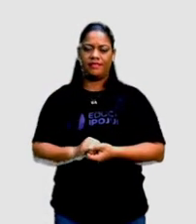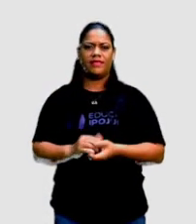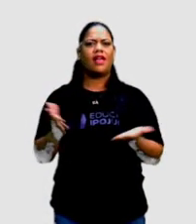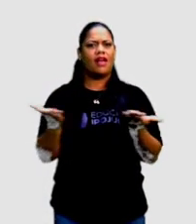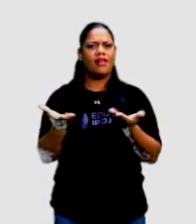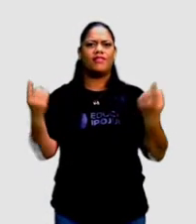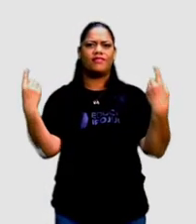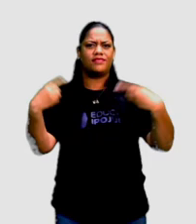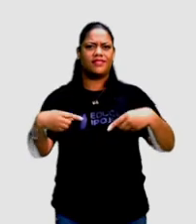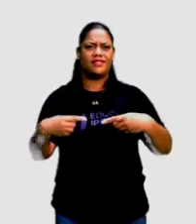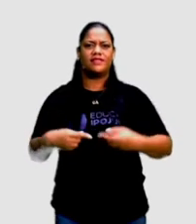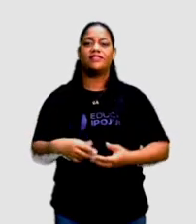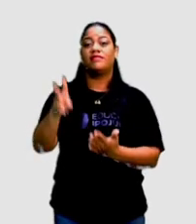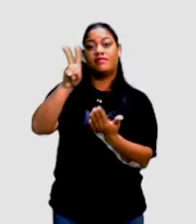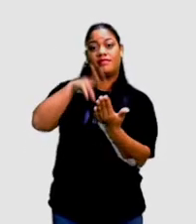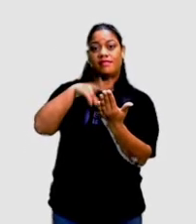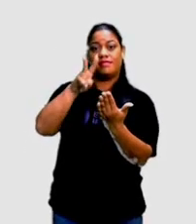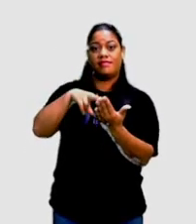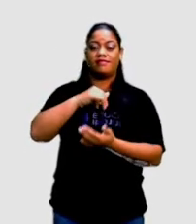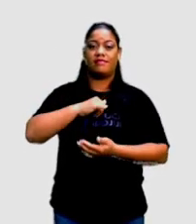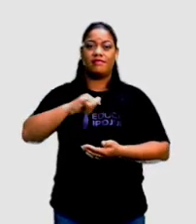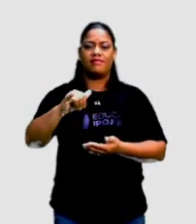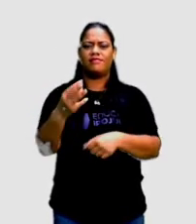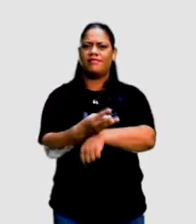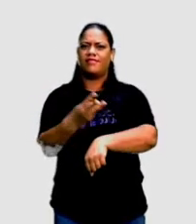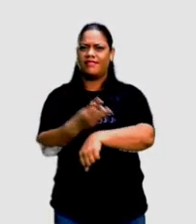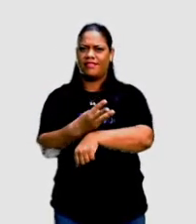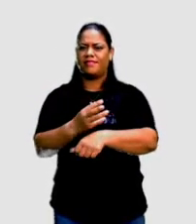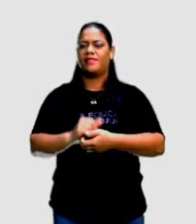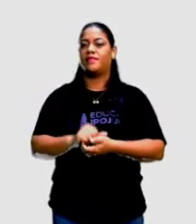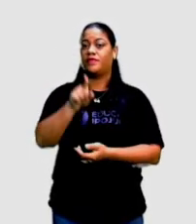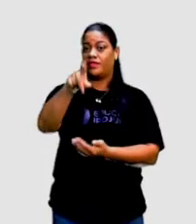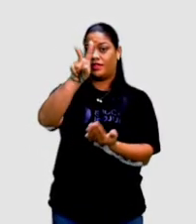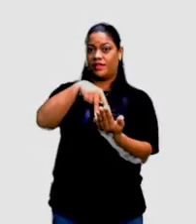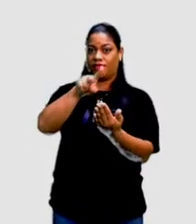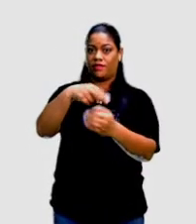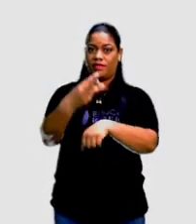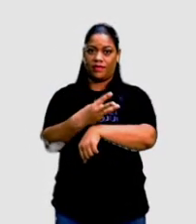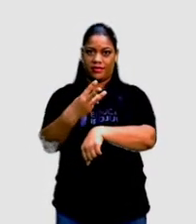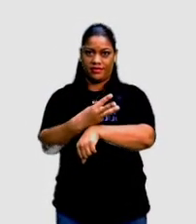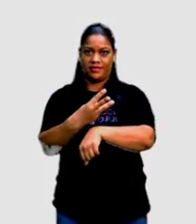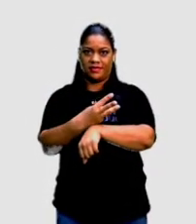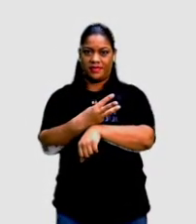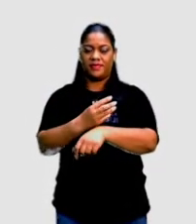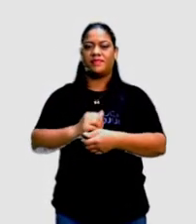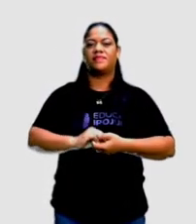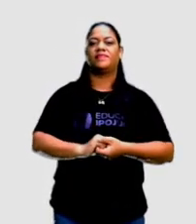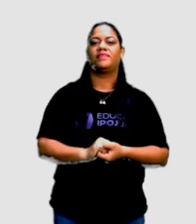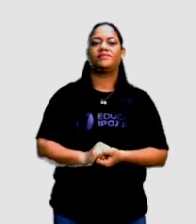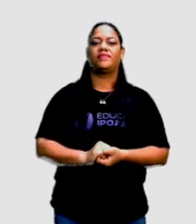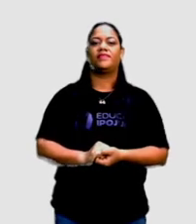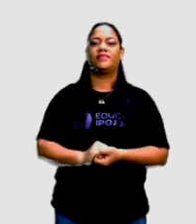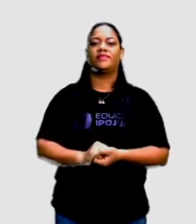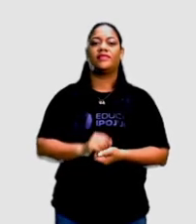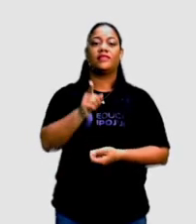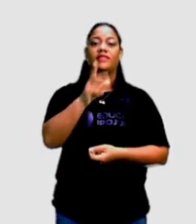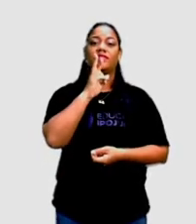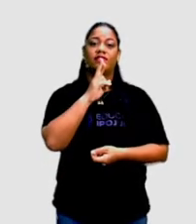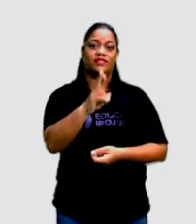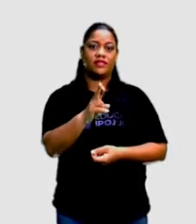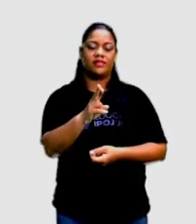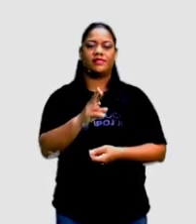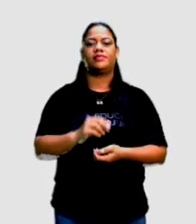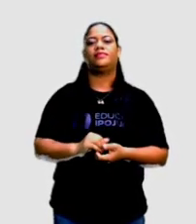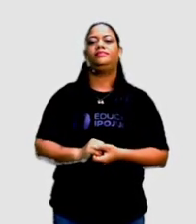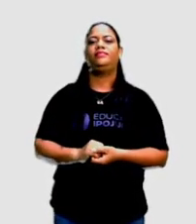o desafio da hora. Leia a mensagem de WhatsApp ao lado. Vocês vão ler essa mensagem que está aí ao lado e aí você vai responder a